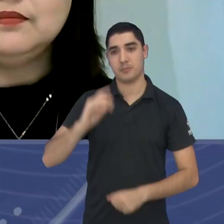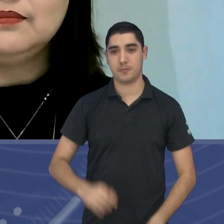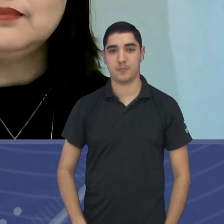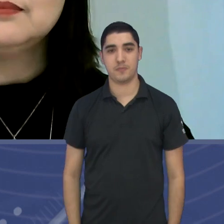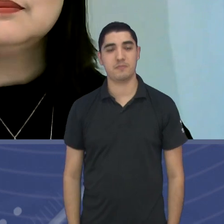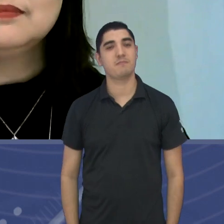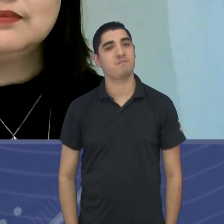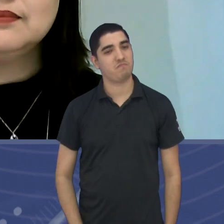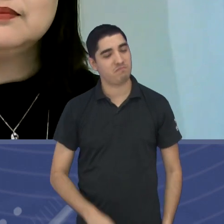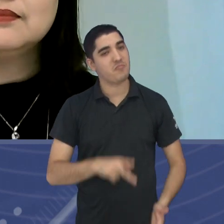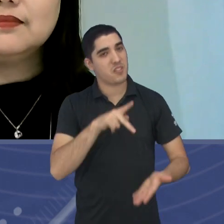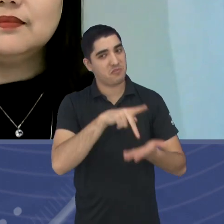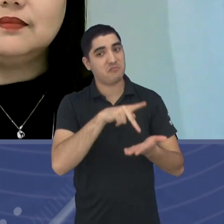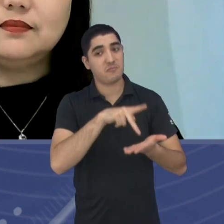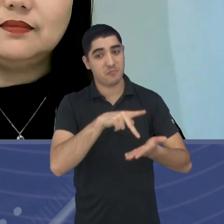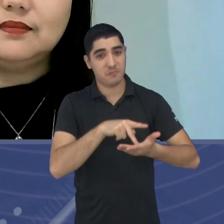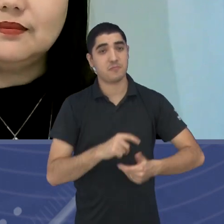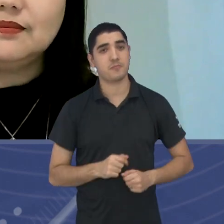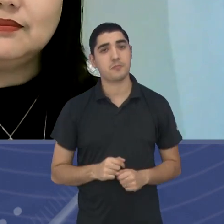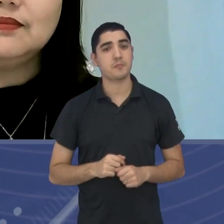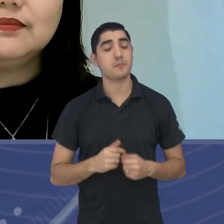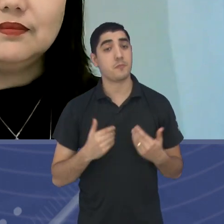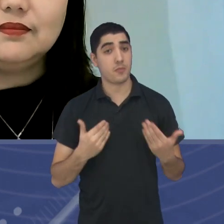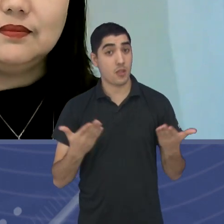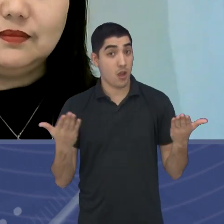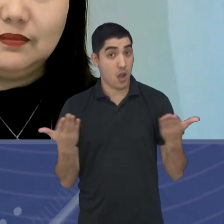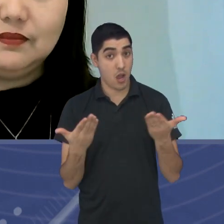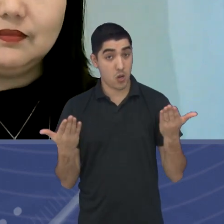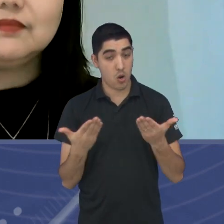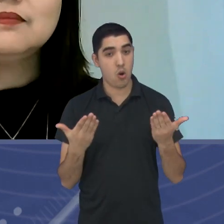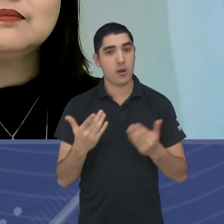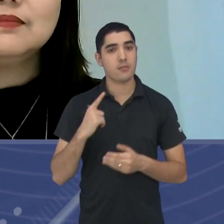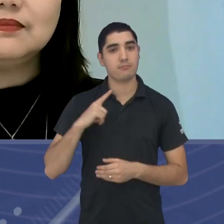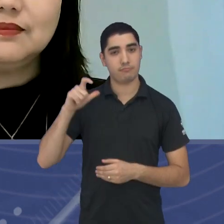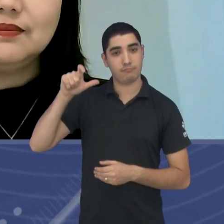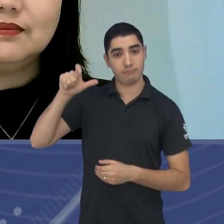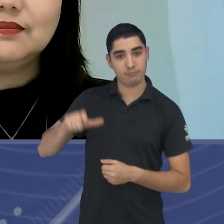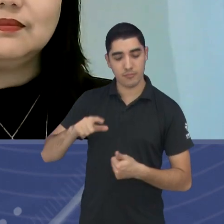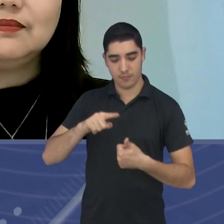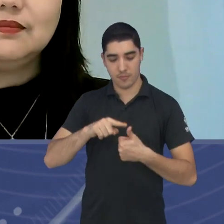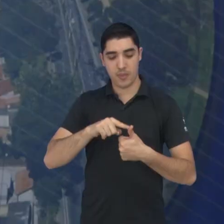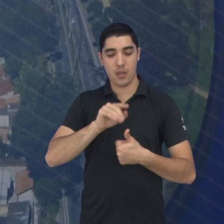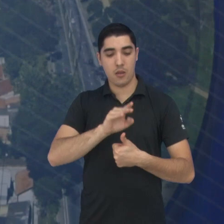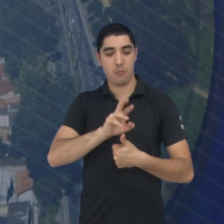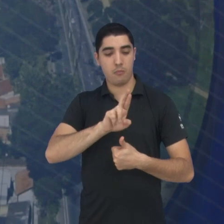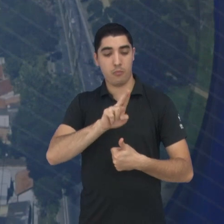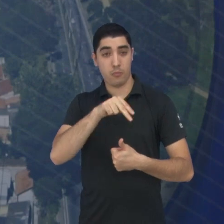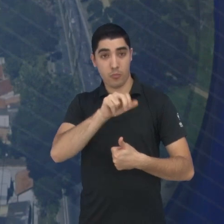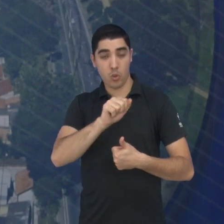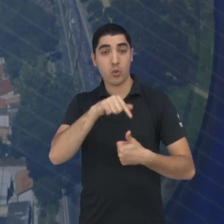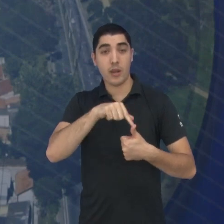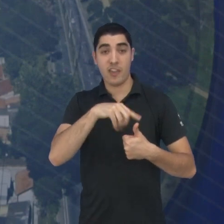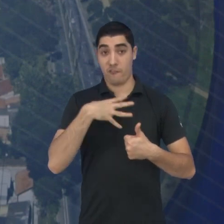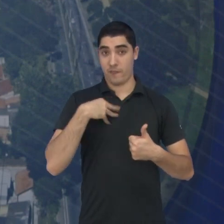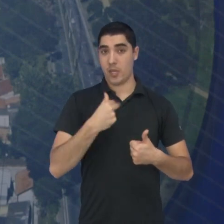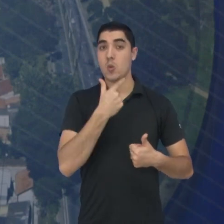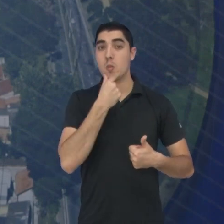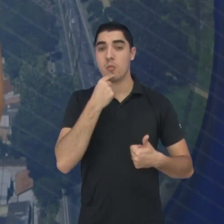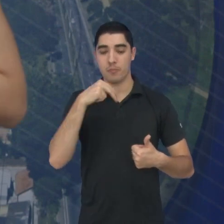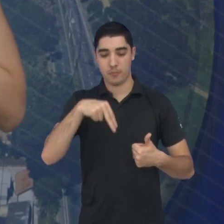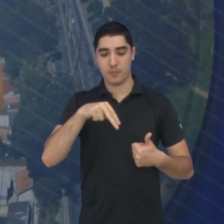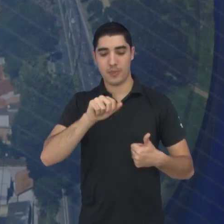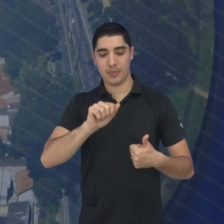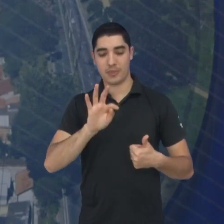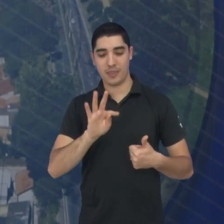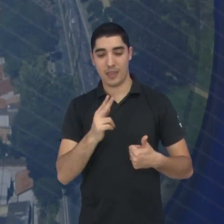Sim, sim. Bom, a gente vai ouvir agora, gente, o depoimento da Bruna, que é mãe do Natan. E ela conta pra gente